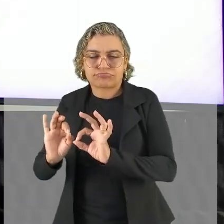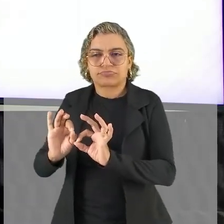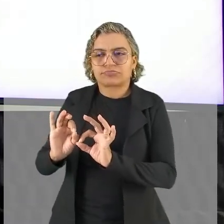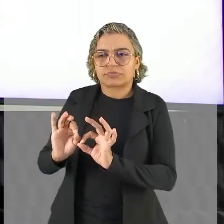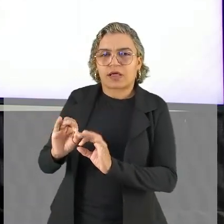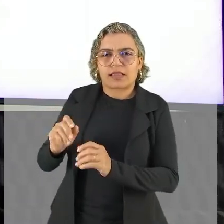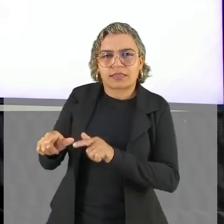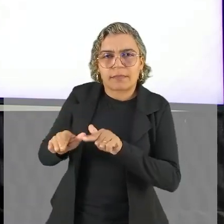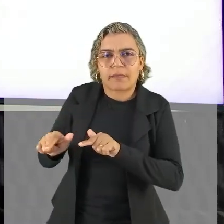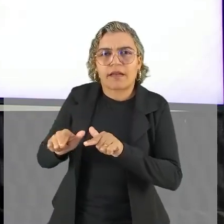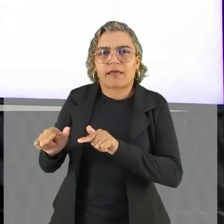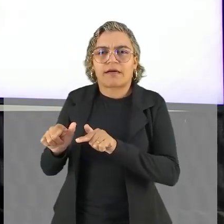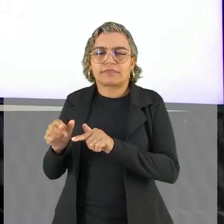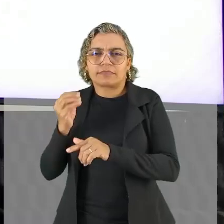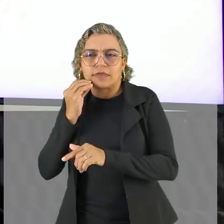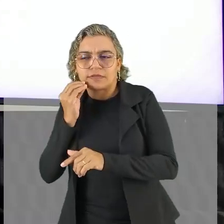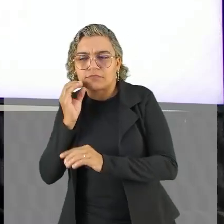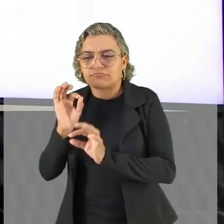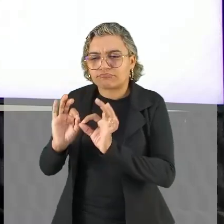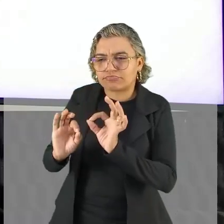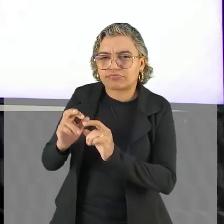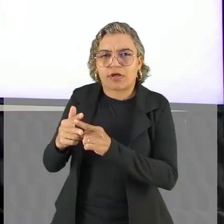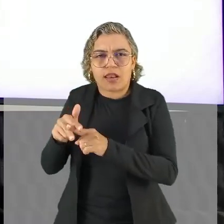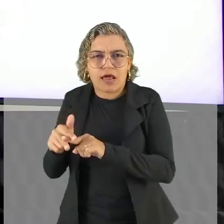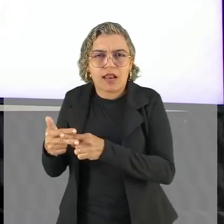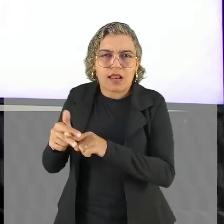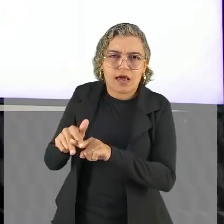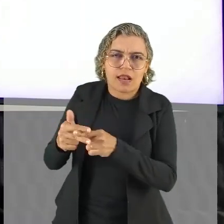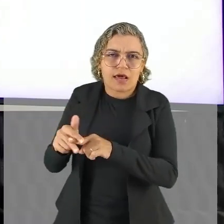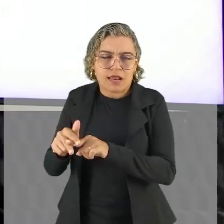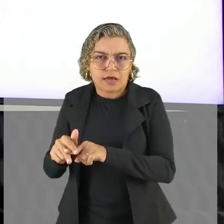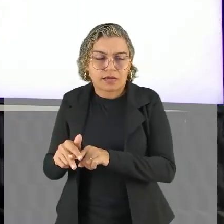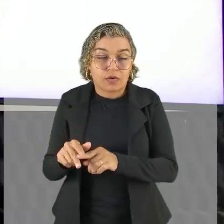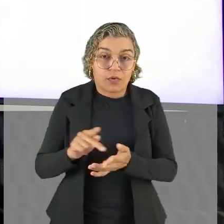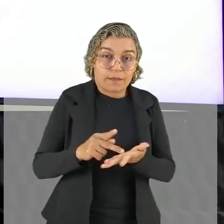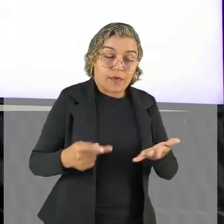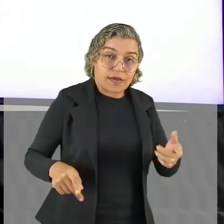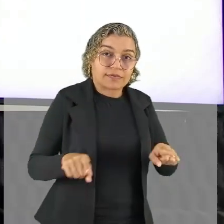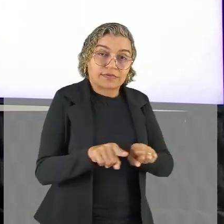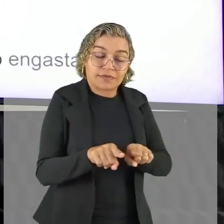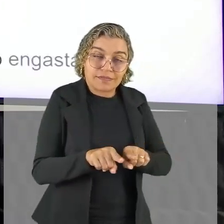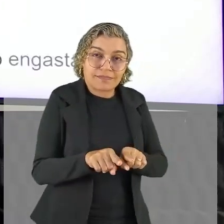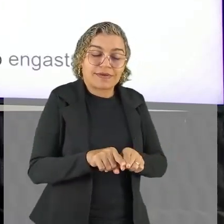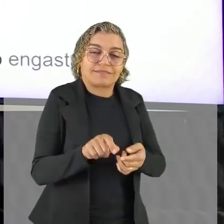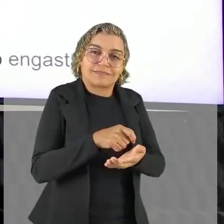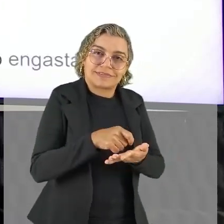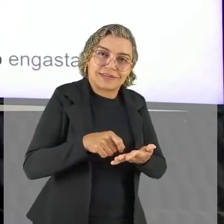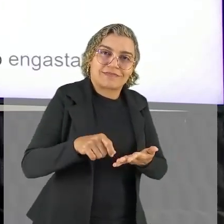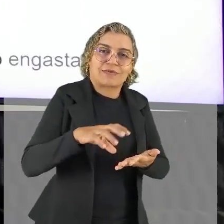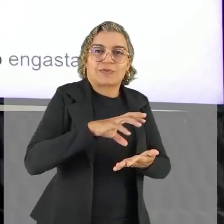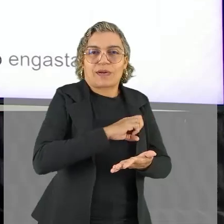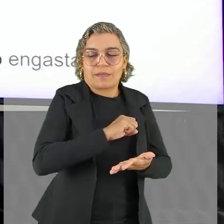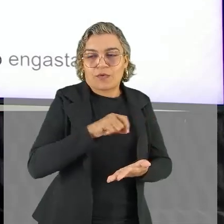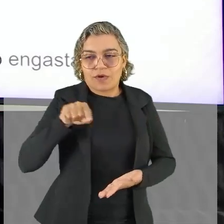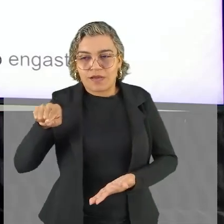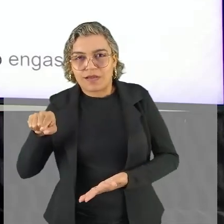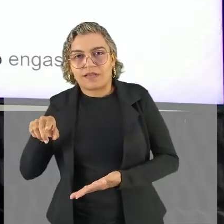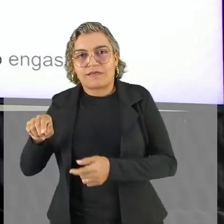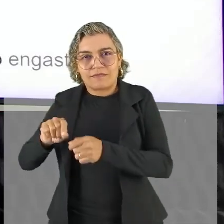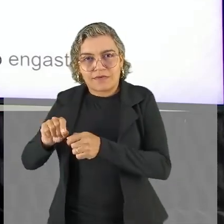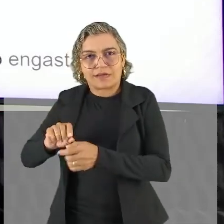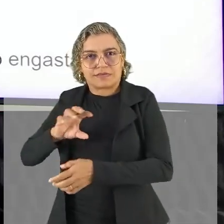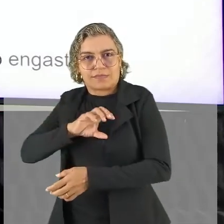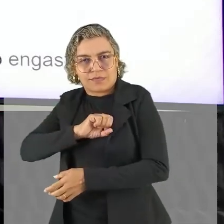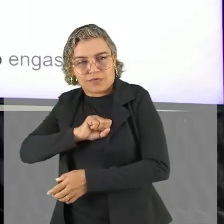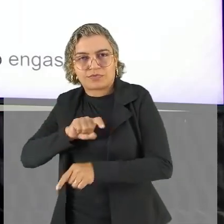com inspiração. O poeta também está escrevendo com amor, com inspiração. Bonito, né? O ônix prefiro,